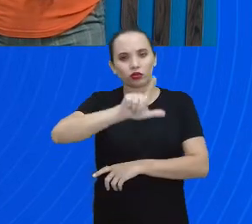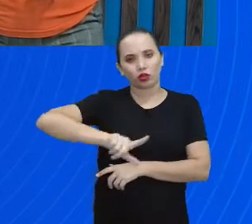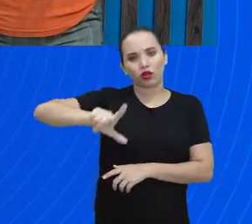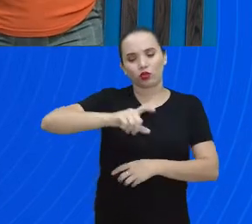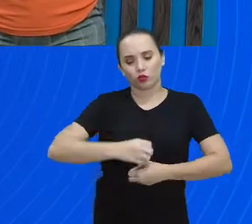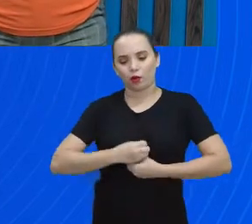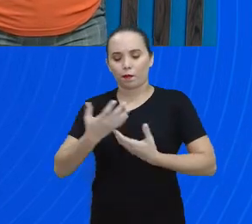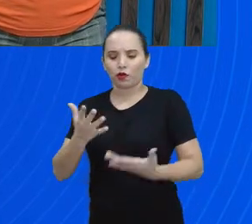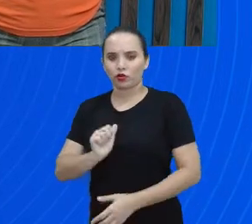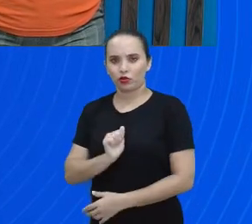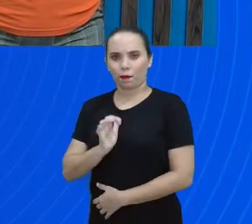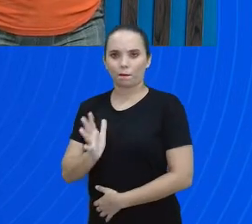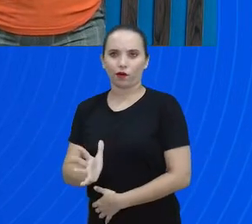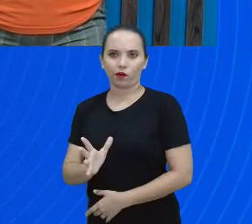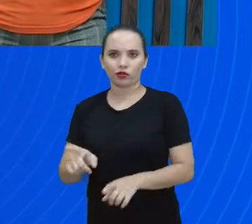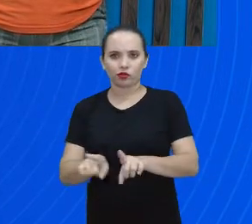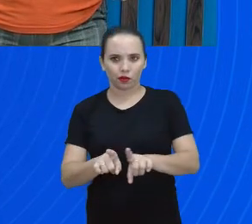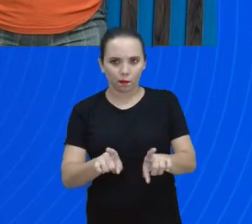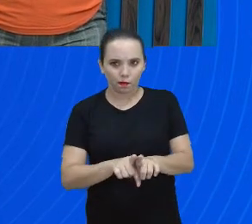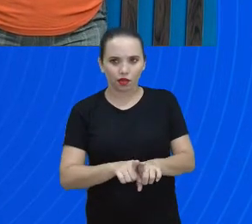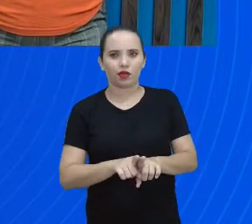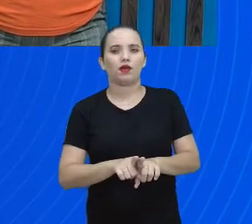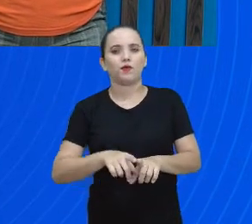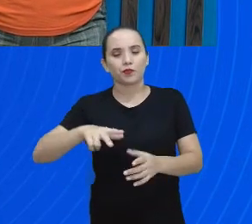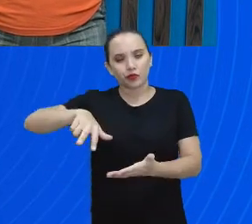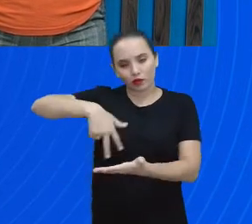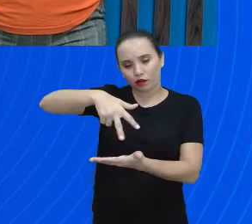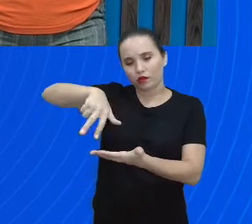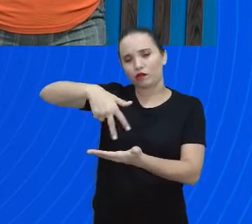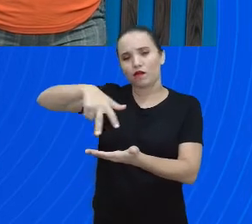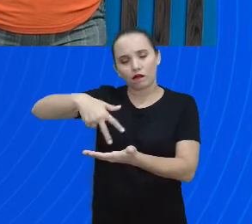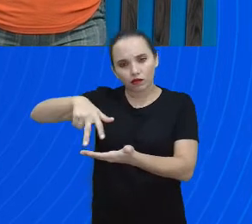prosa, né? A dança, né? Que a dança foi